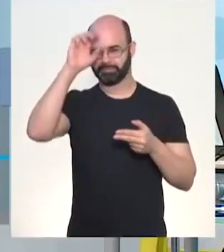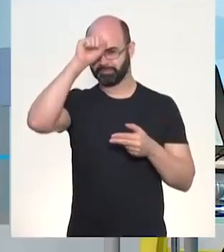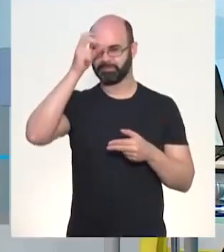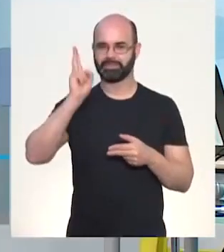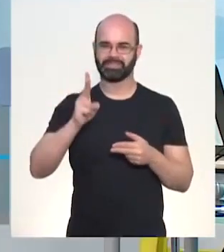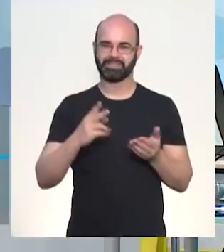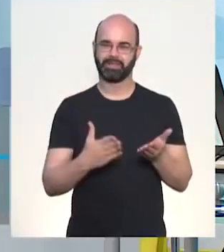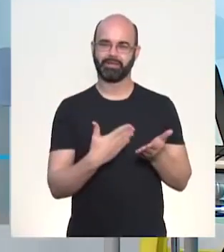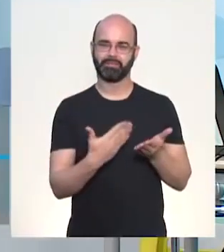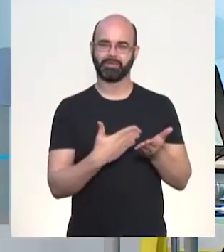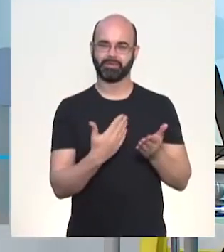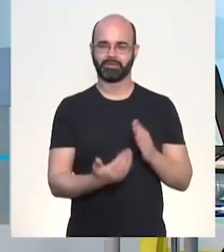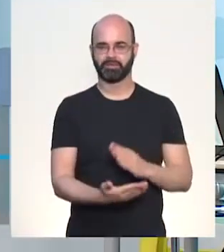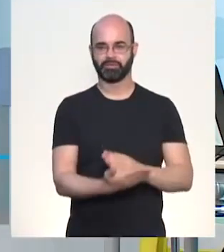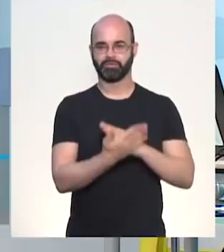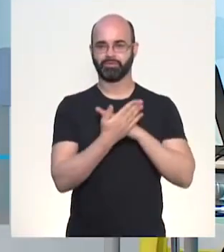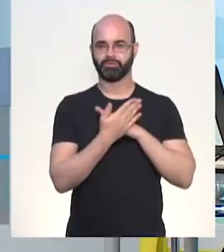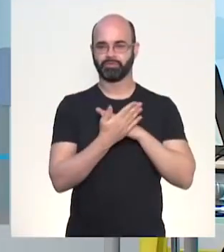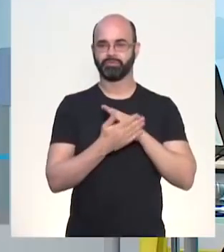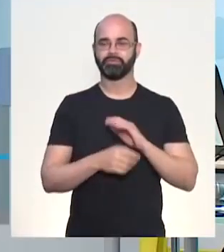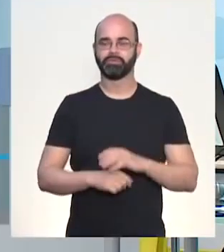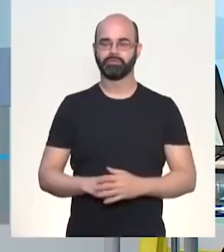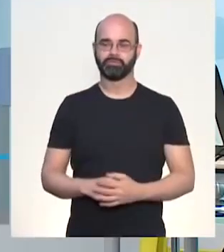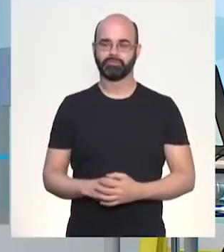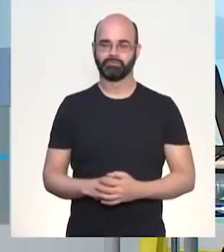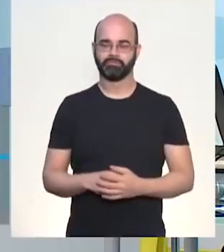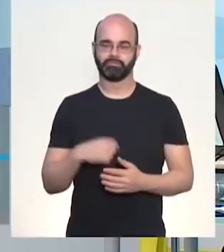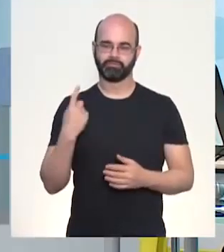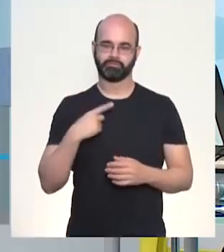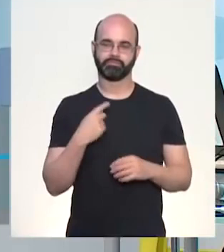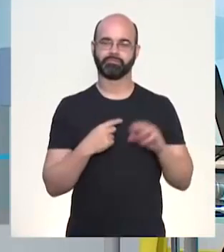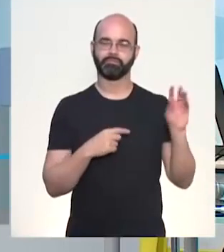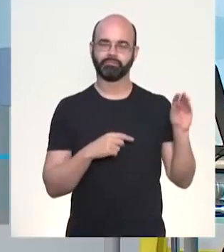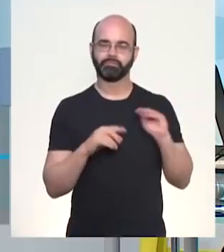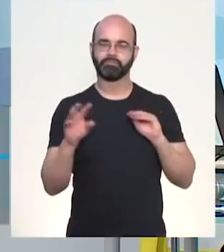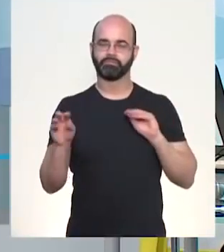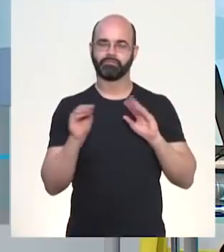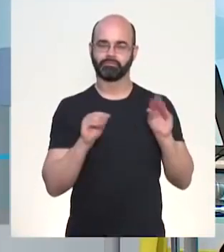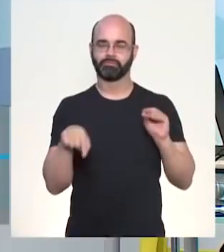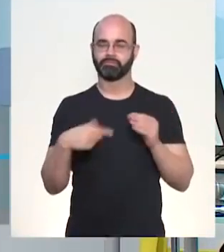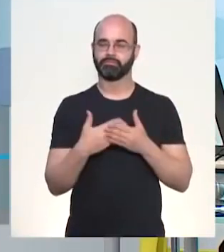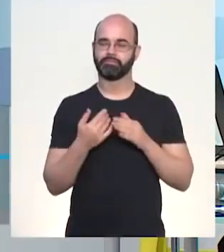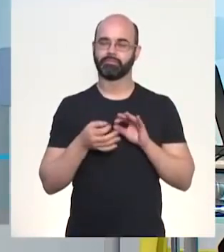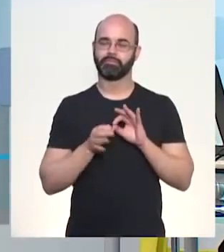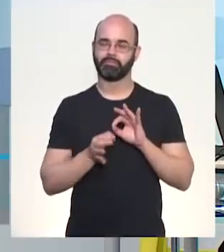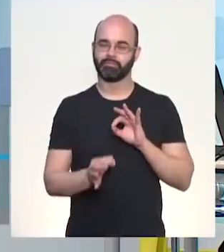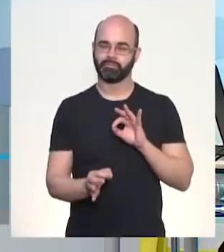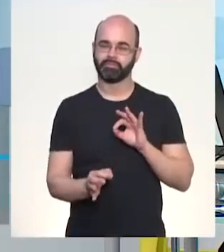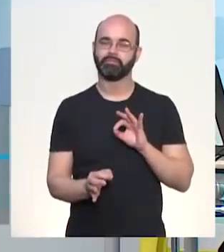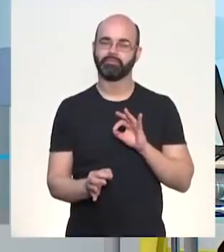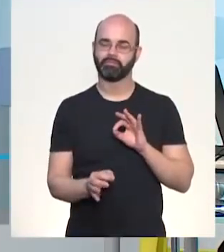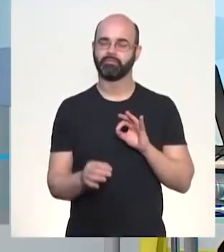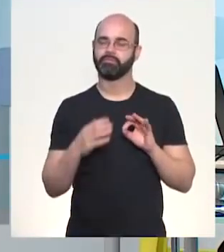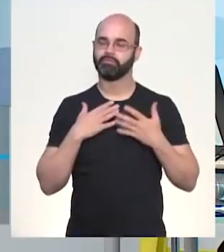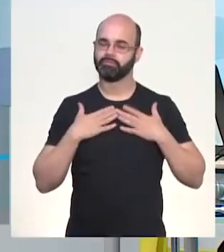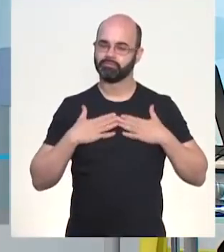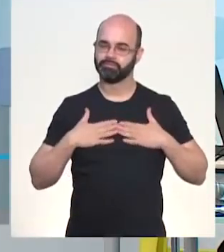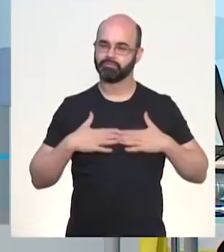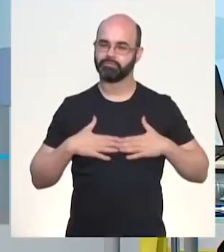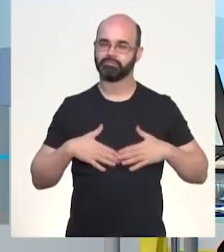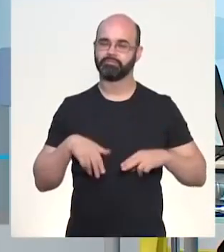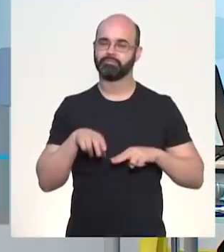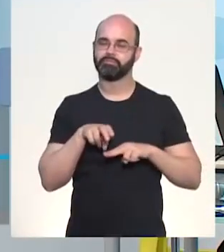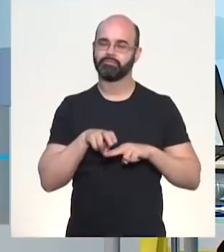está ali também. A gente construiu essa aula fazendo recortes, é uma aula extensa. Então, é uma aula que merece carinho, que merece um